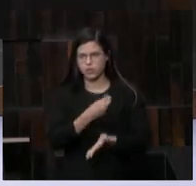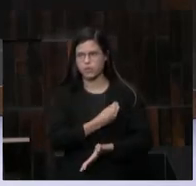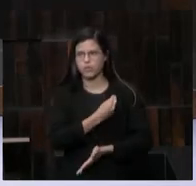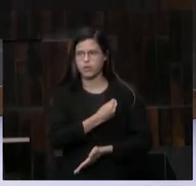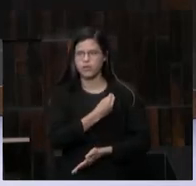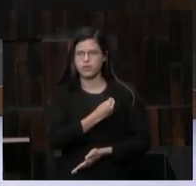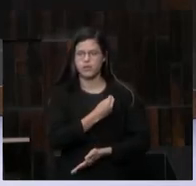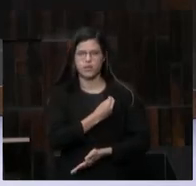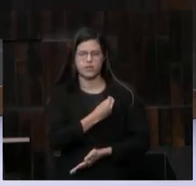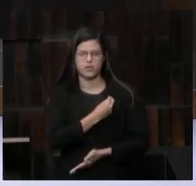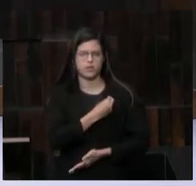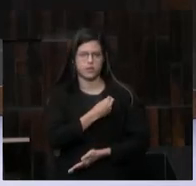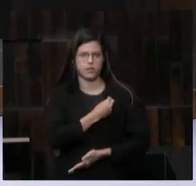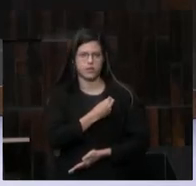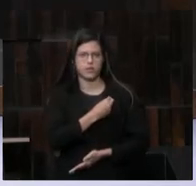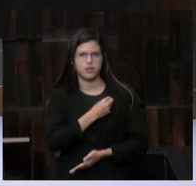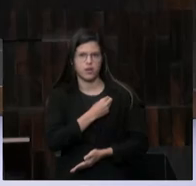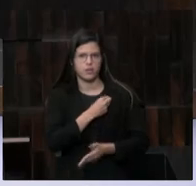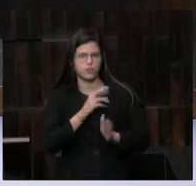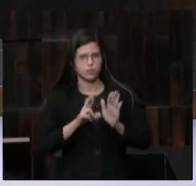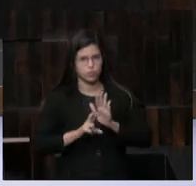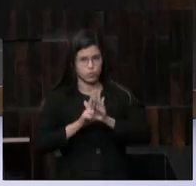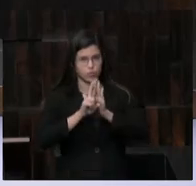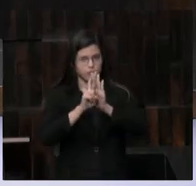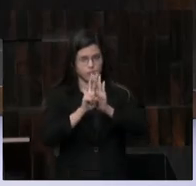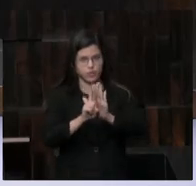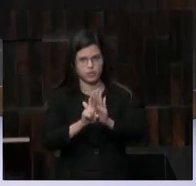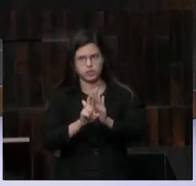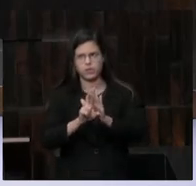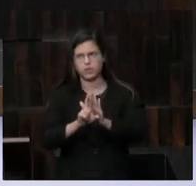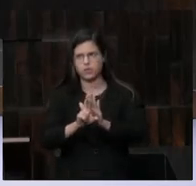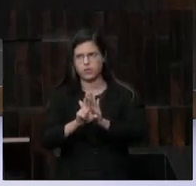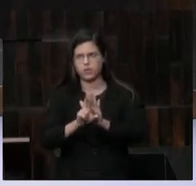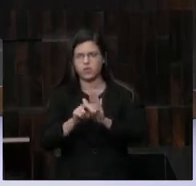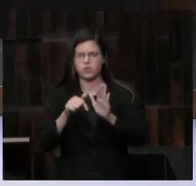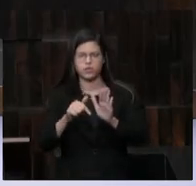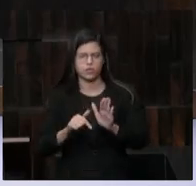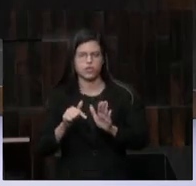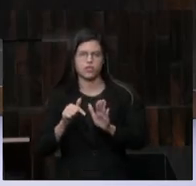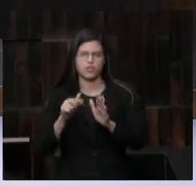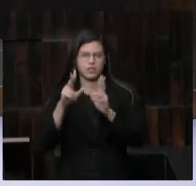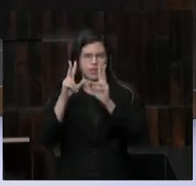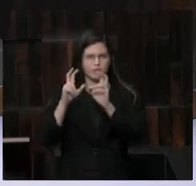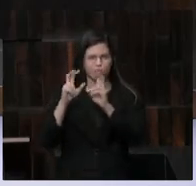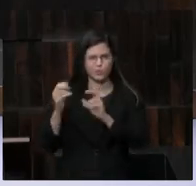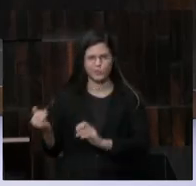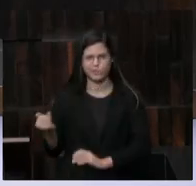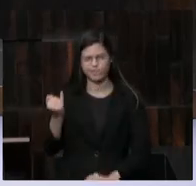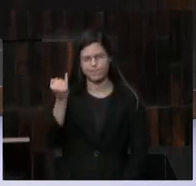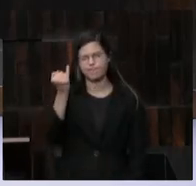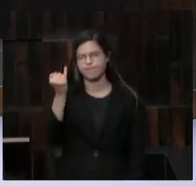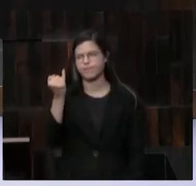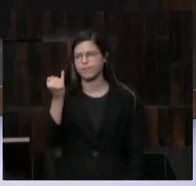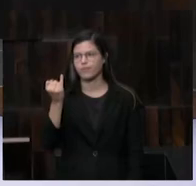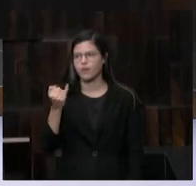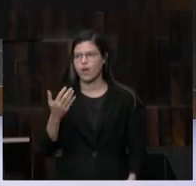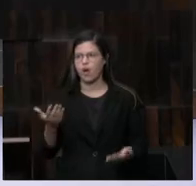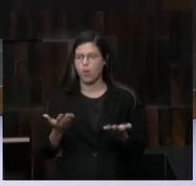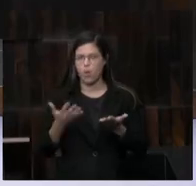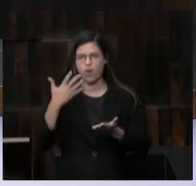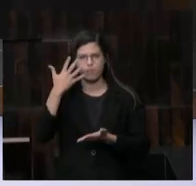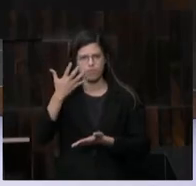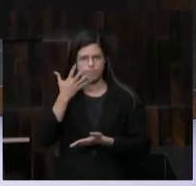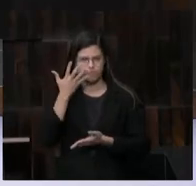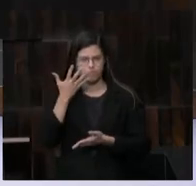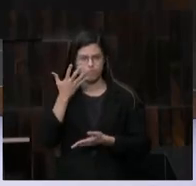presença dos representantes dessa causa tão importante. Por favor, passo a palavra